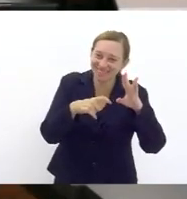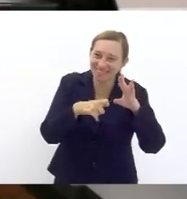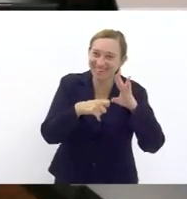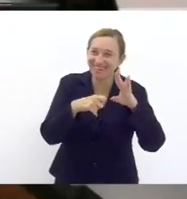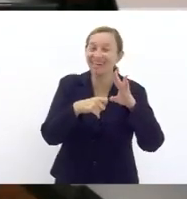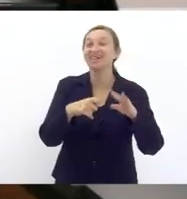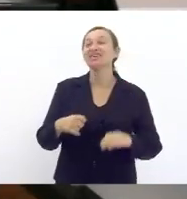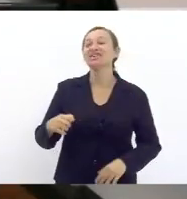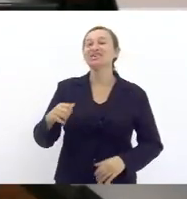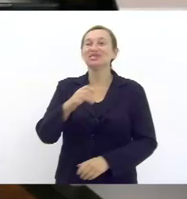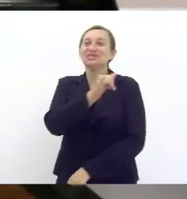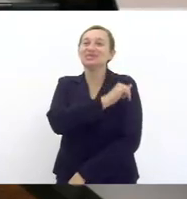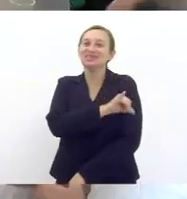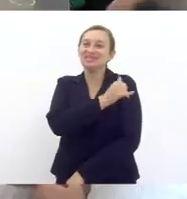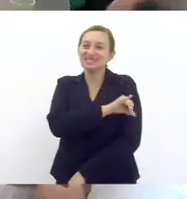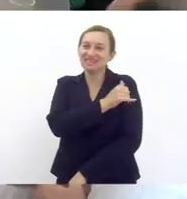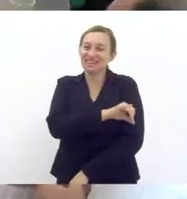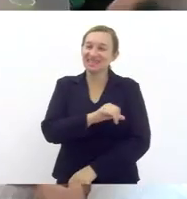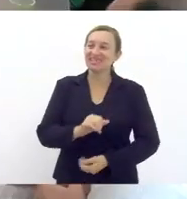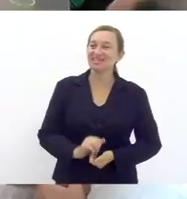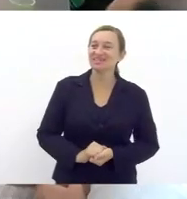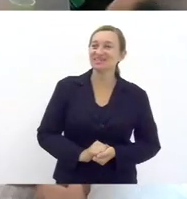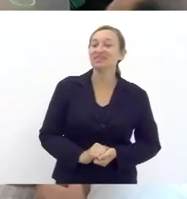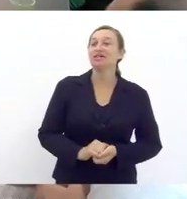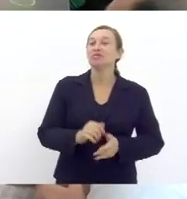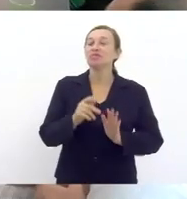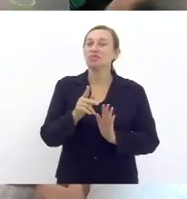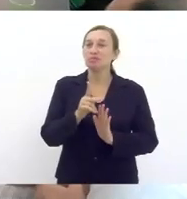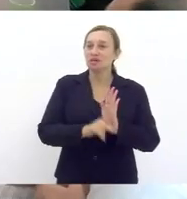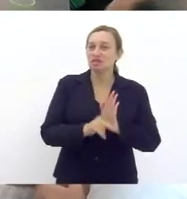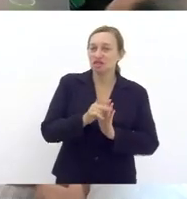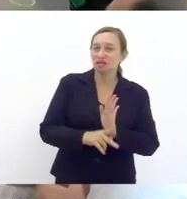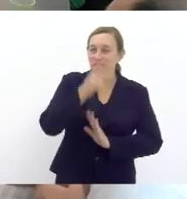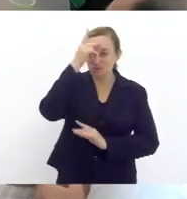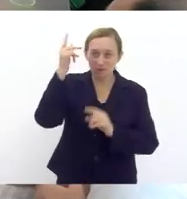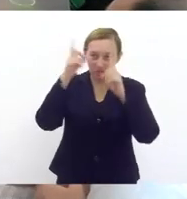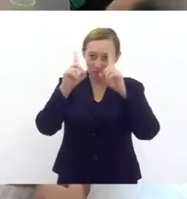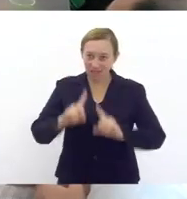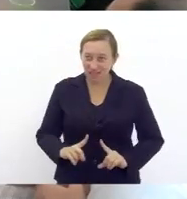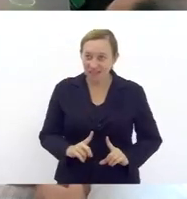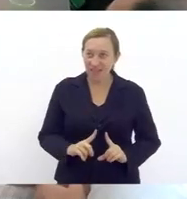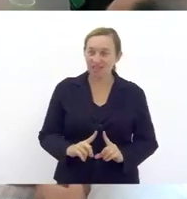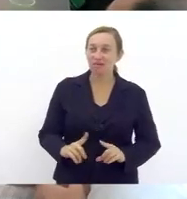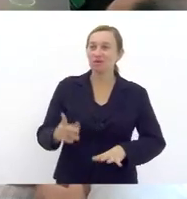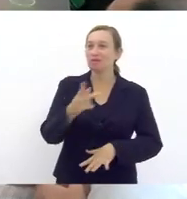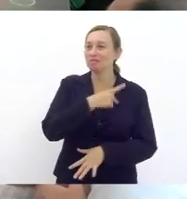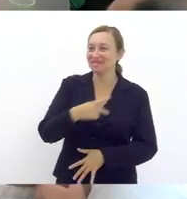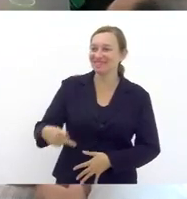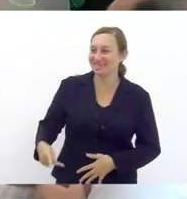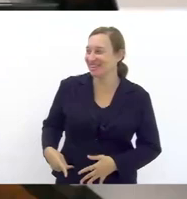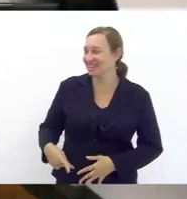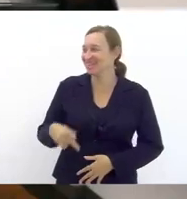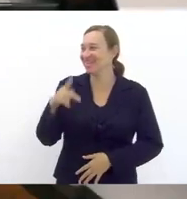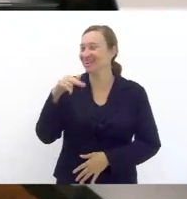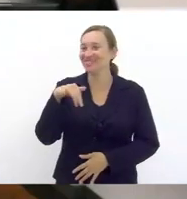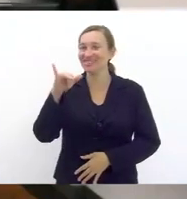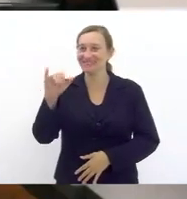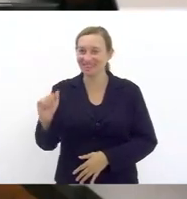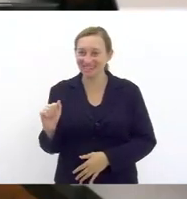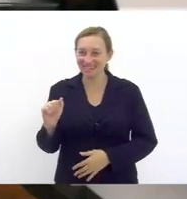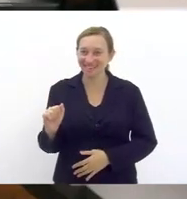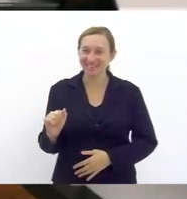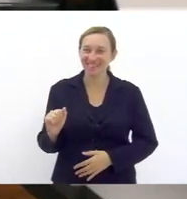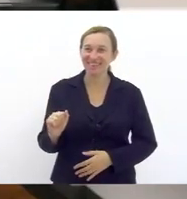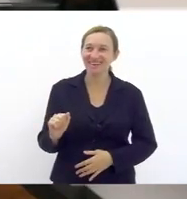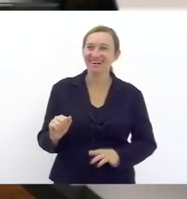e fundadora que é um projeto de assistência a pessoas com deficiência e a família e como presidente da unacã que a união Nacional das